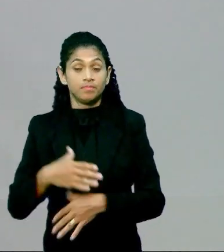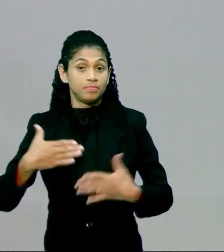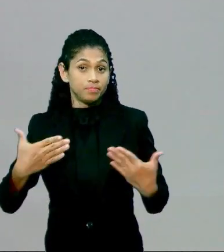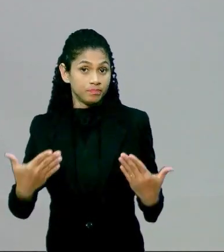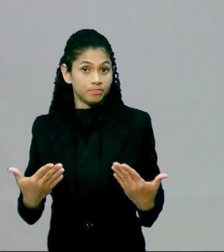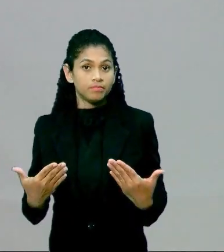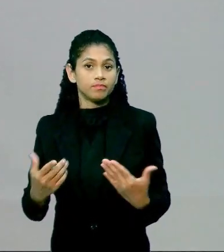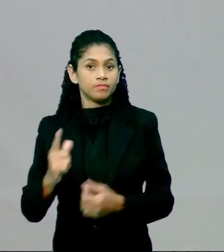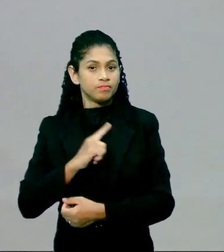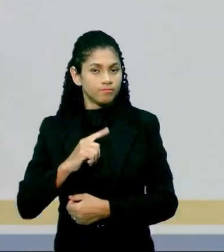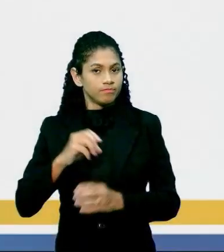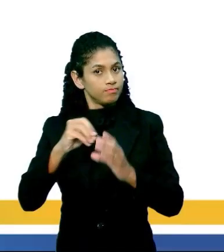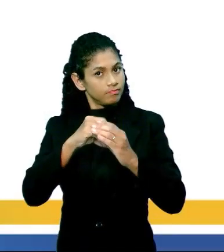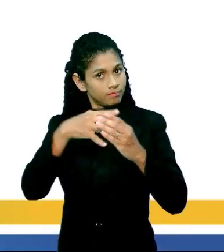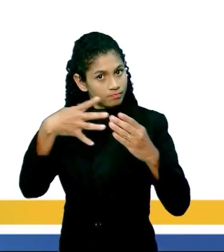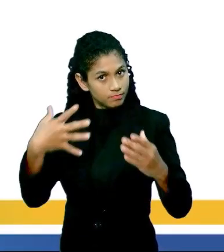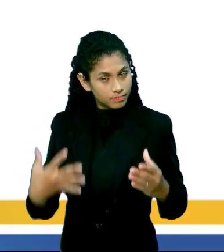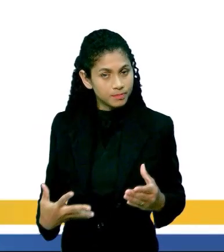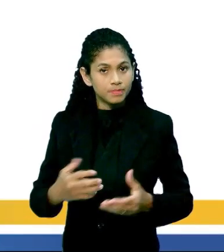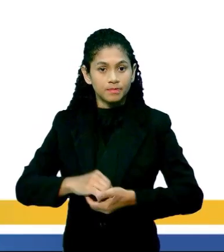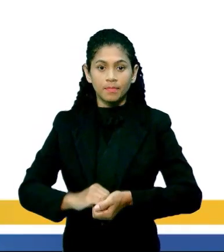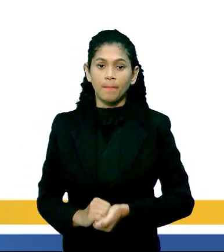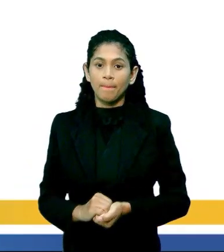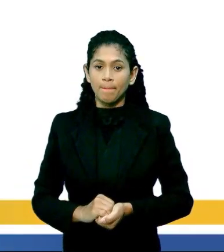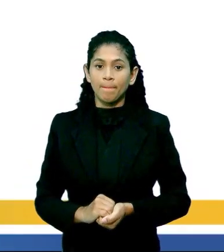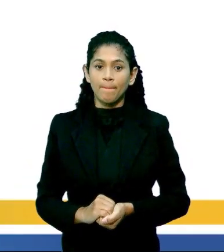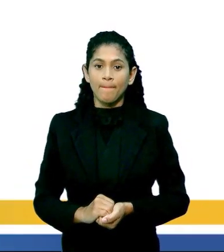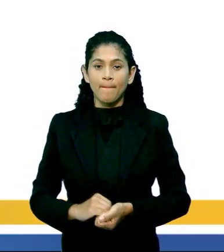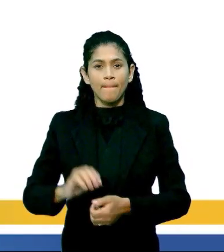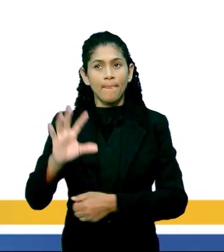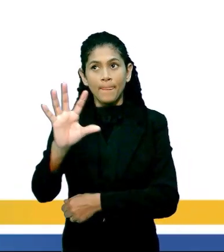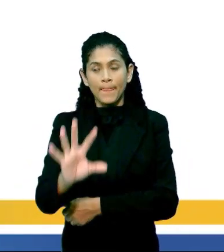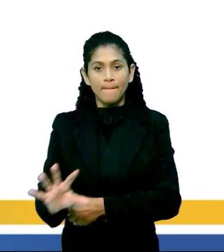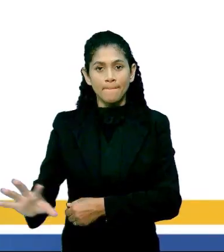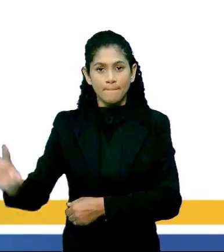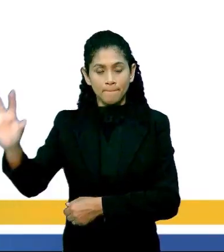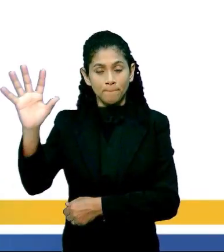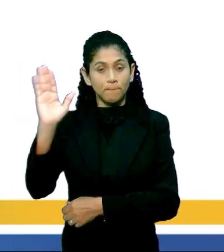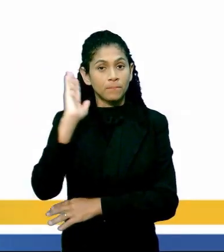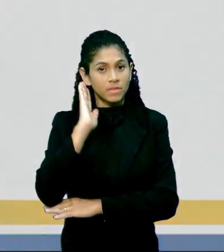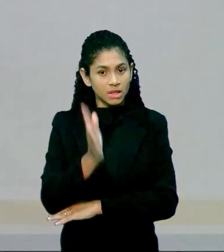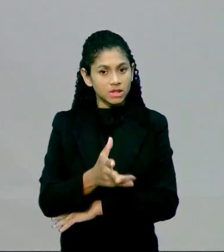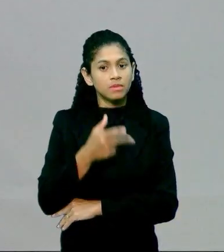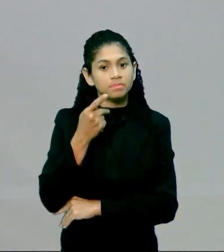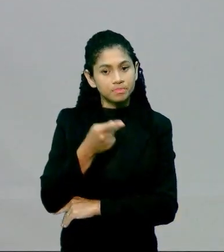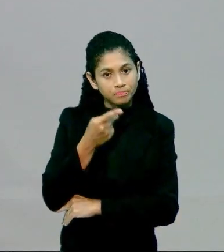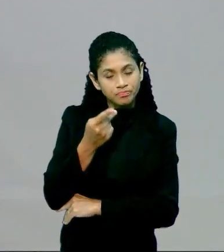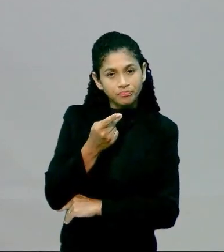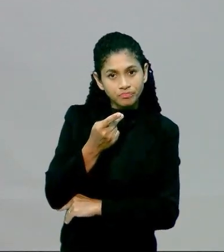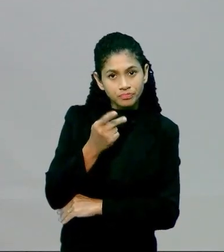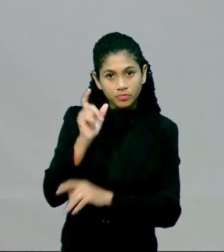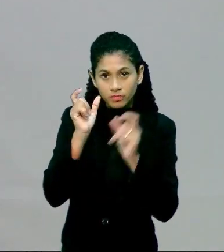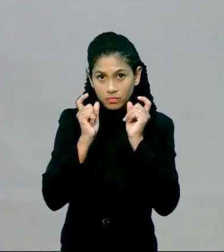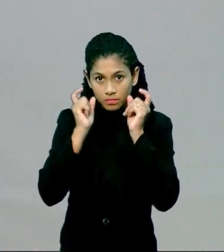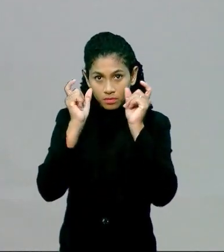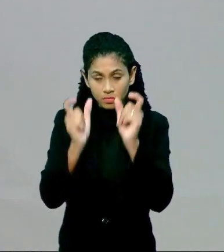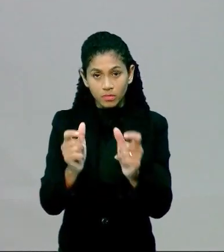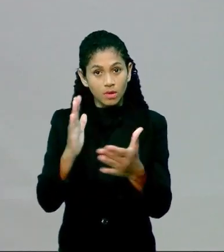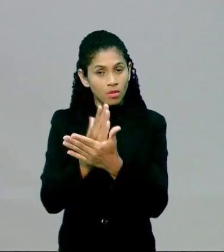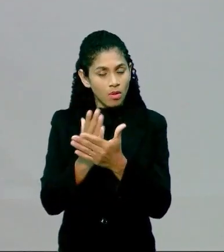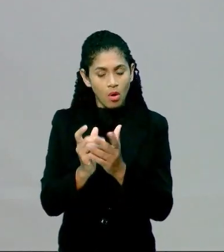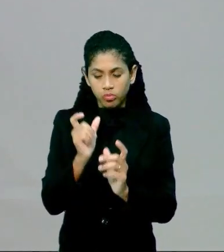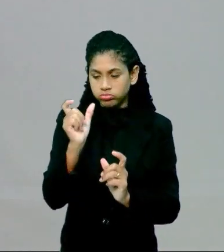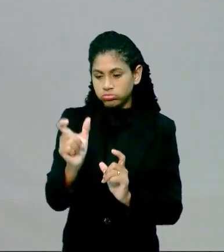gente tem essa característica, tá? E aí, a questão regional, como já foi falado, então a gente observa alguns